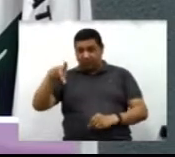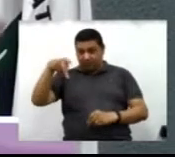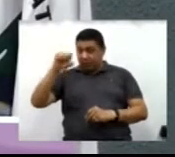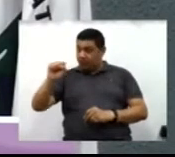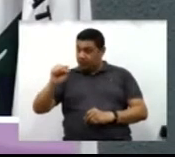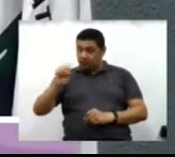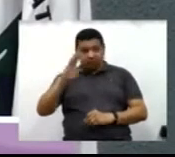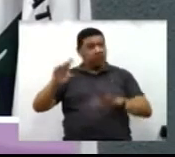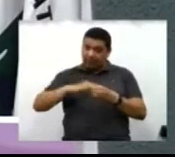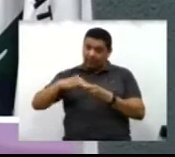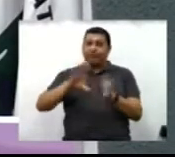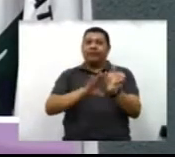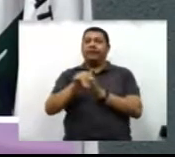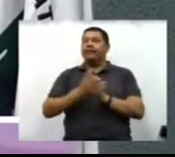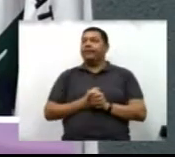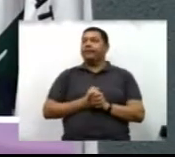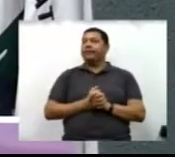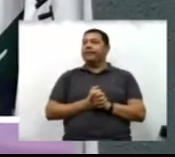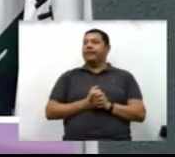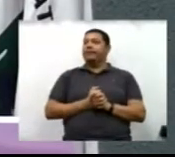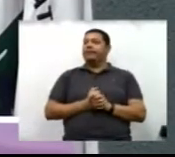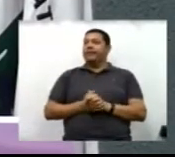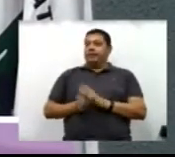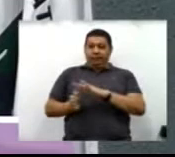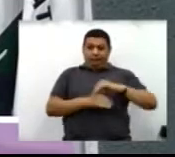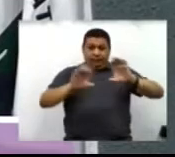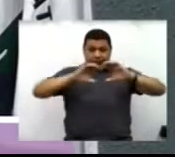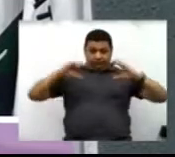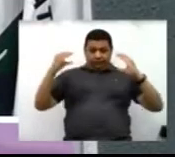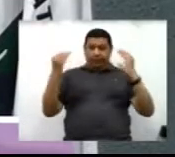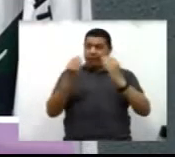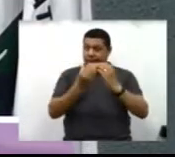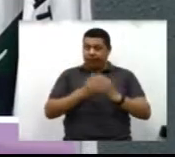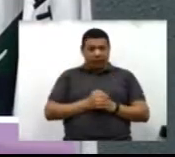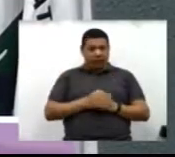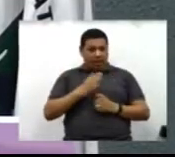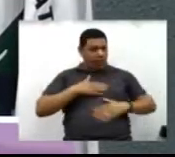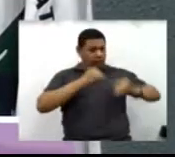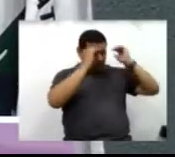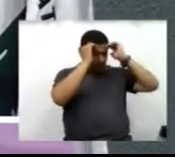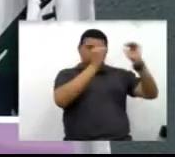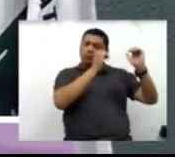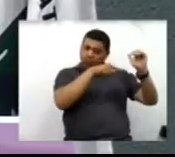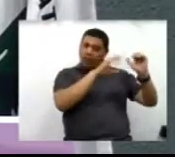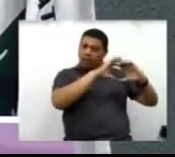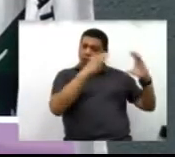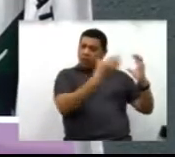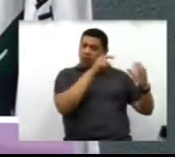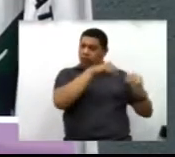já estamos trabalhando nisso. Com relação ao Conselho Municipal, respeito muito a posição do Conselho,